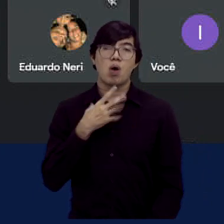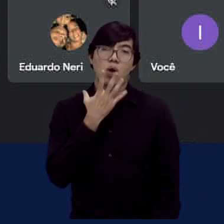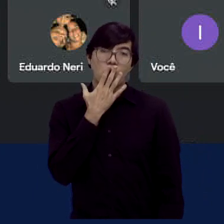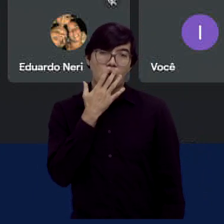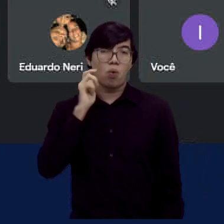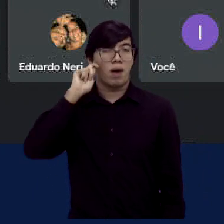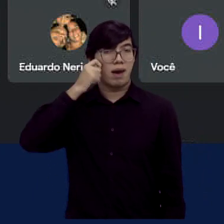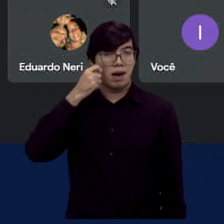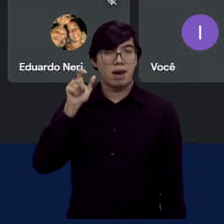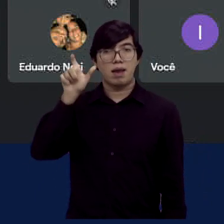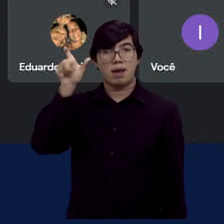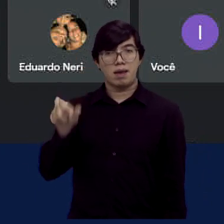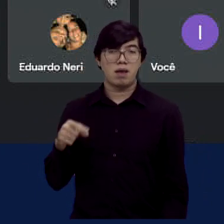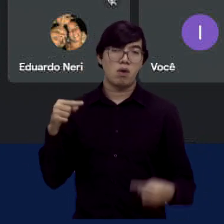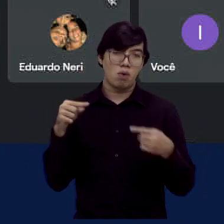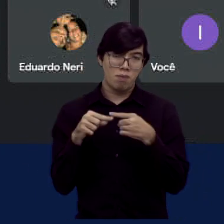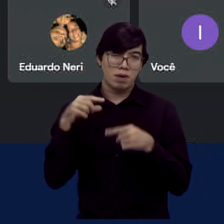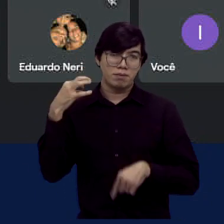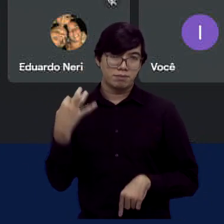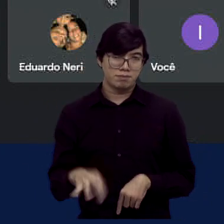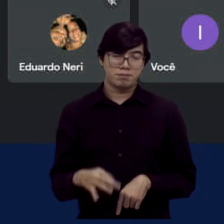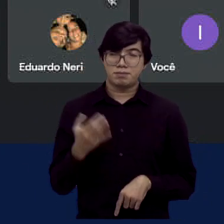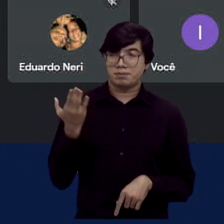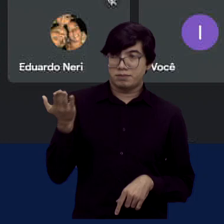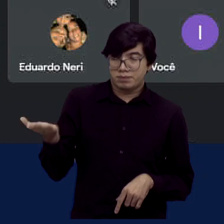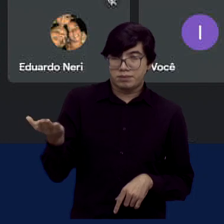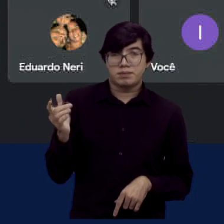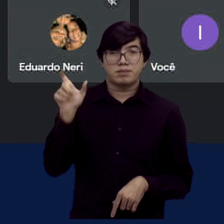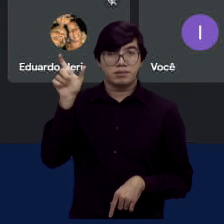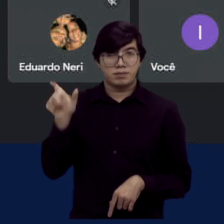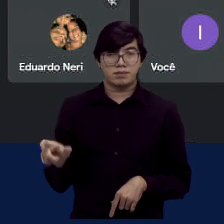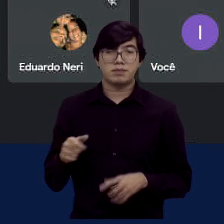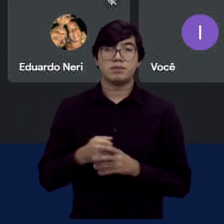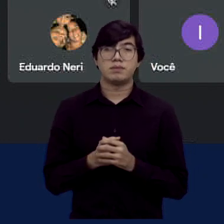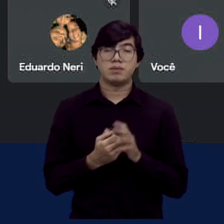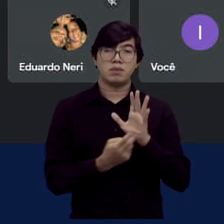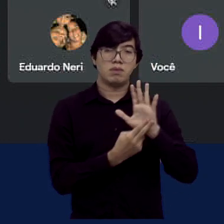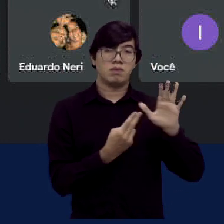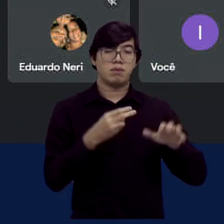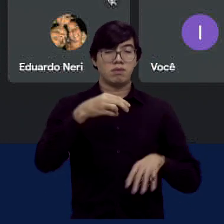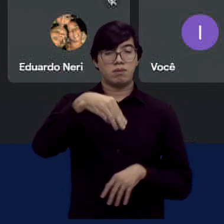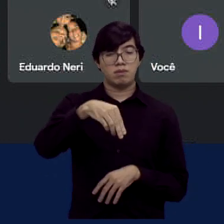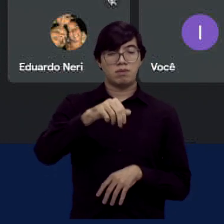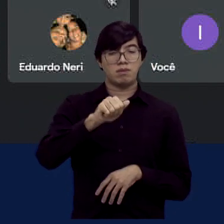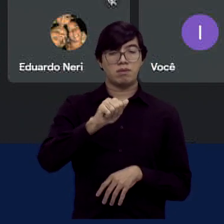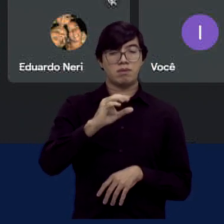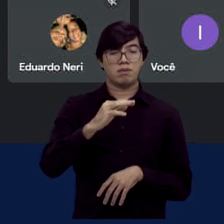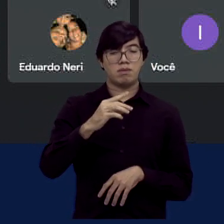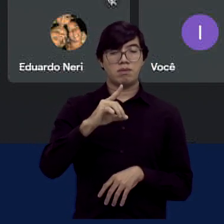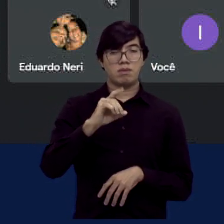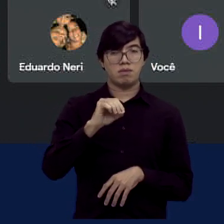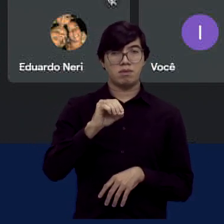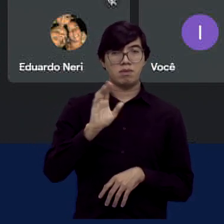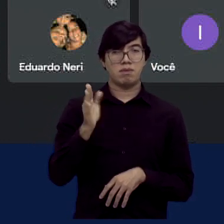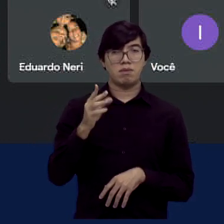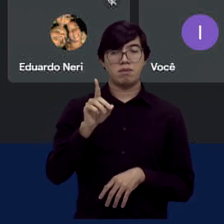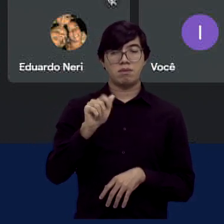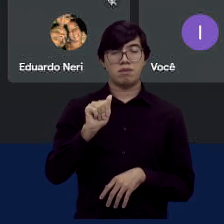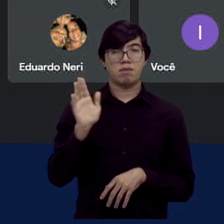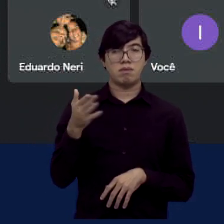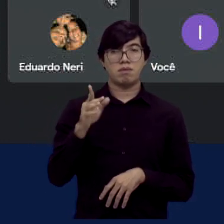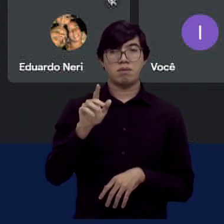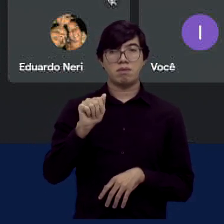correto a se fazer. Não vamos esbranquiçar um dos maiores autores brasileiros, sendo que ele era um cara